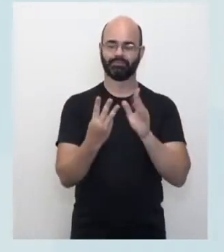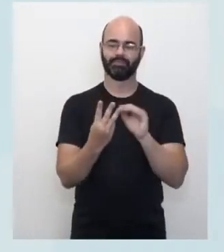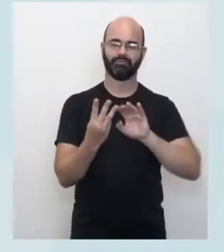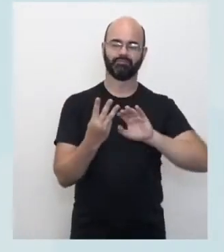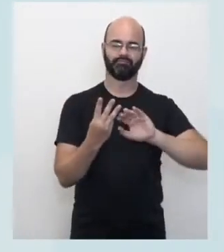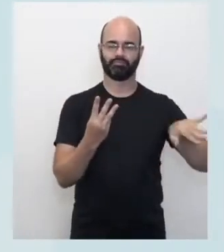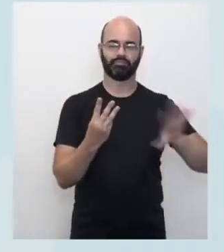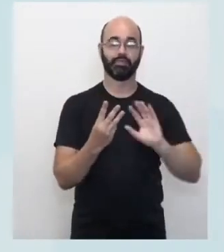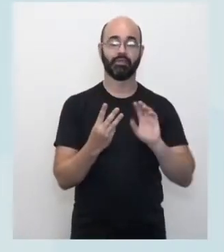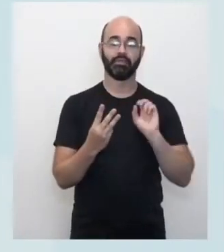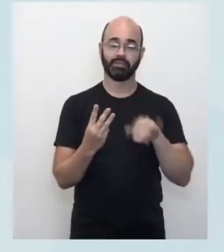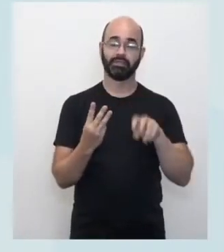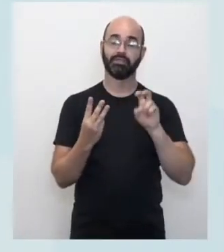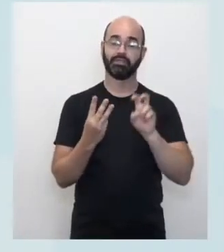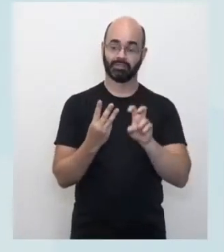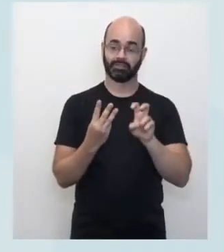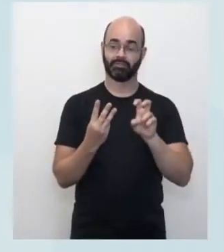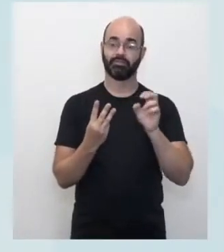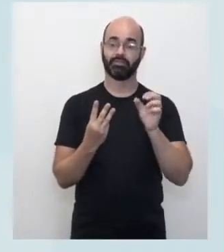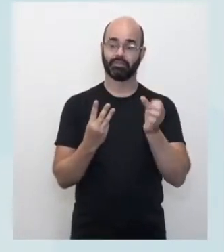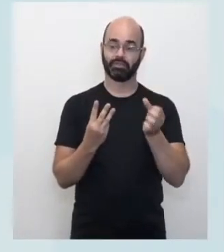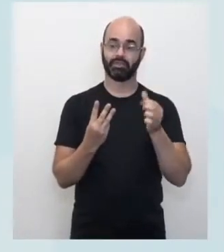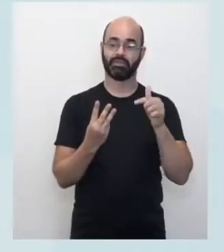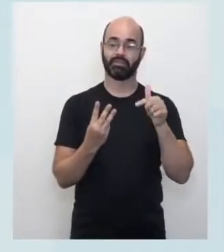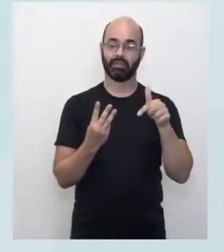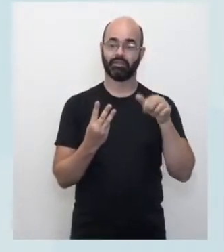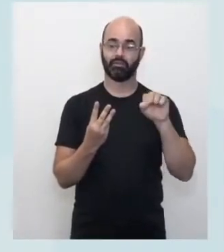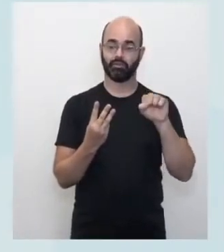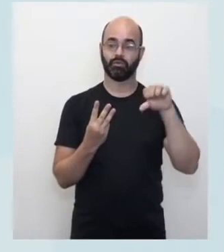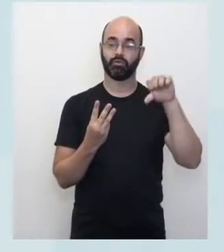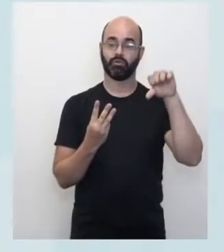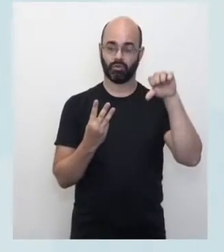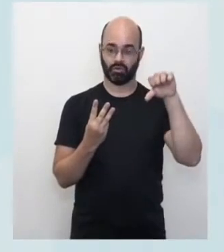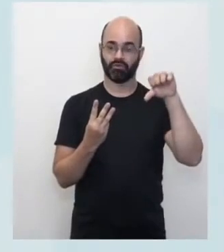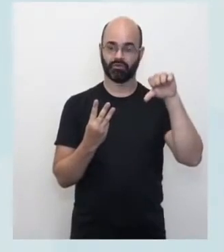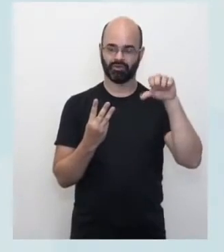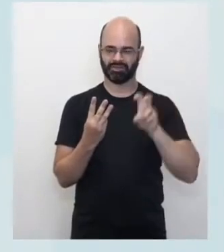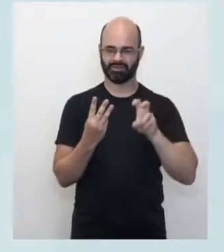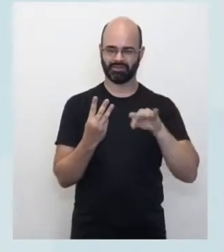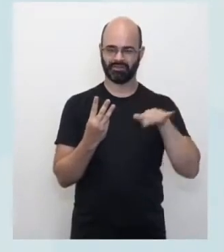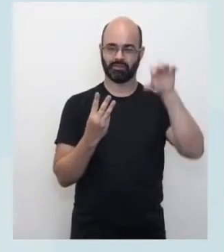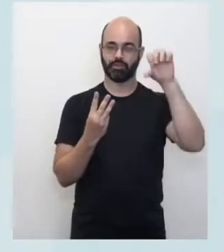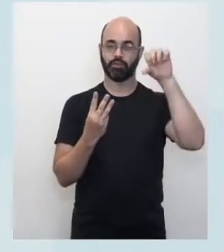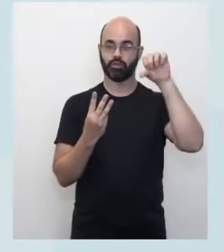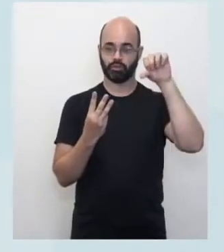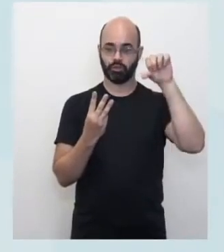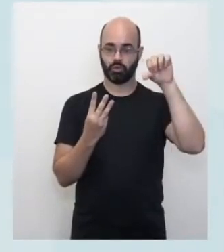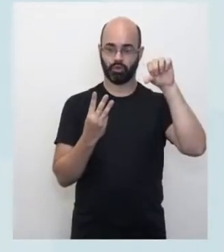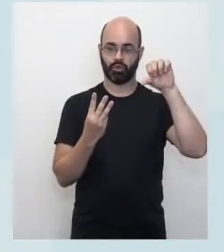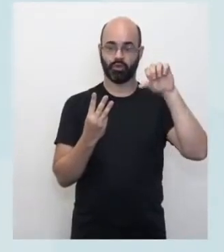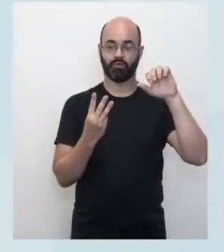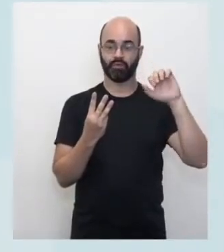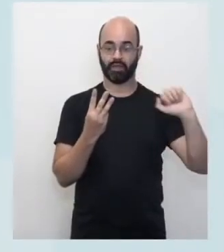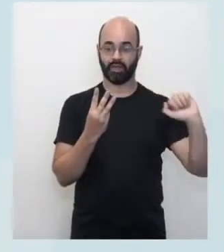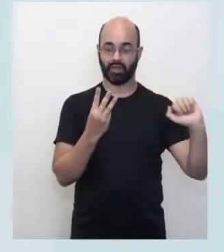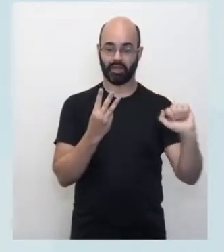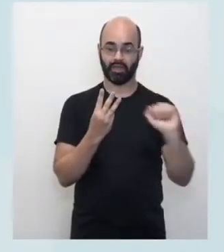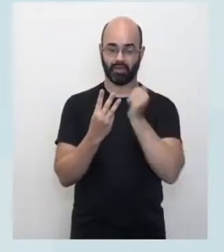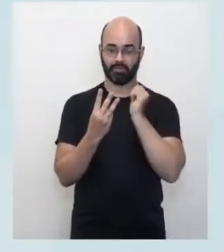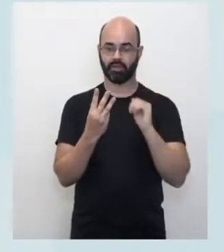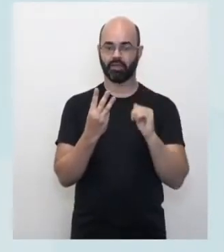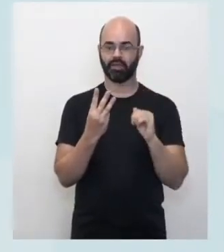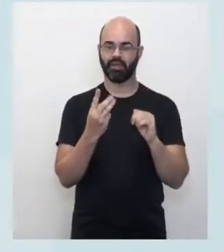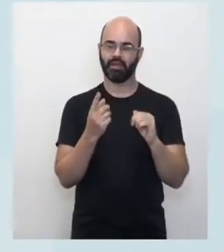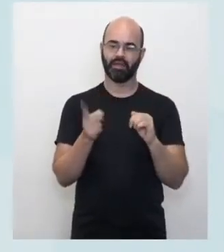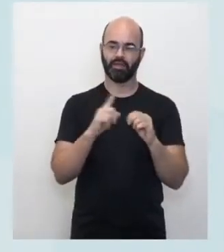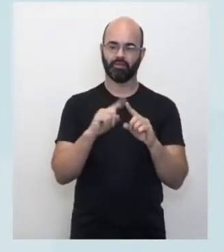for 5, 6, 7, 8 ou 9, do 5 até o 9, na hora que eu apagar, eu aumento 1 no anterior.